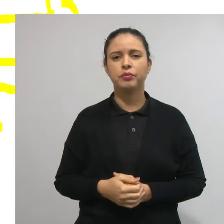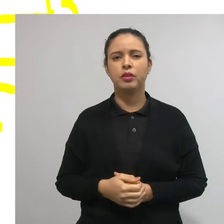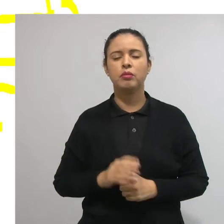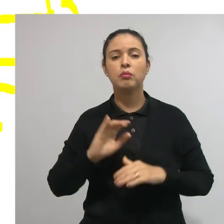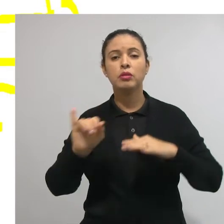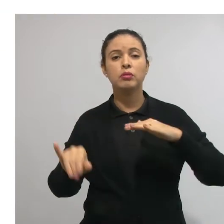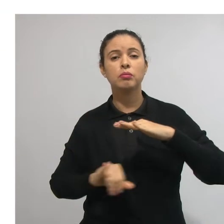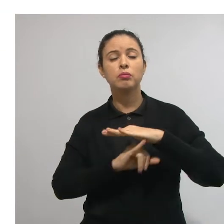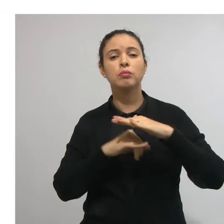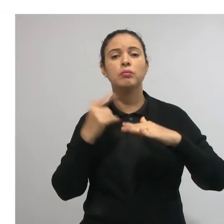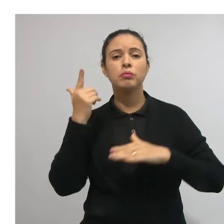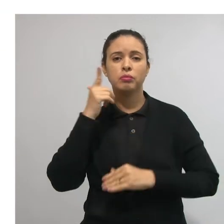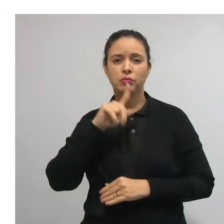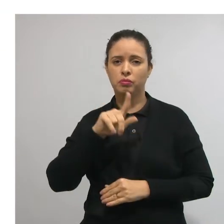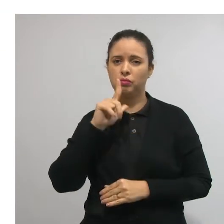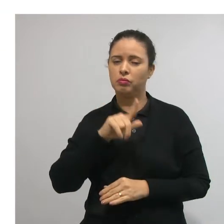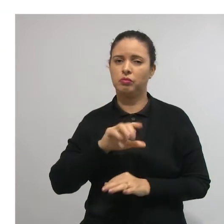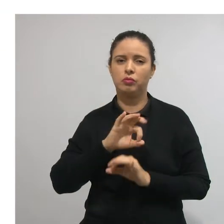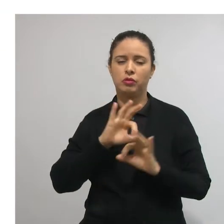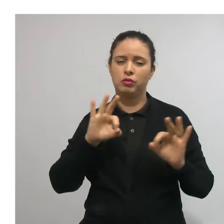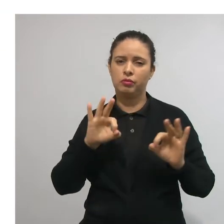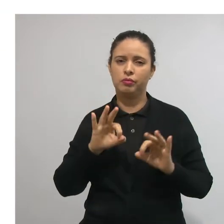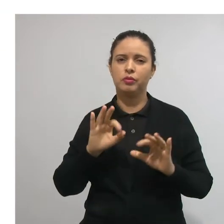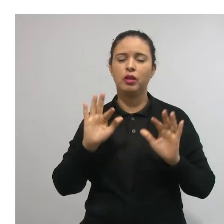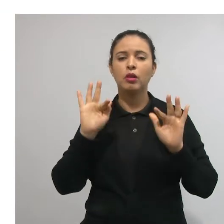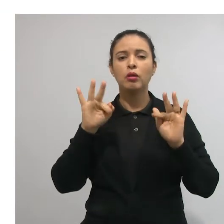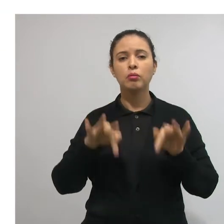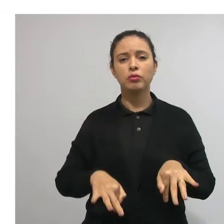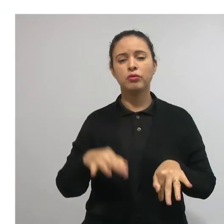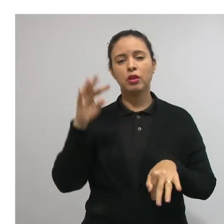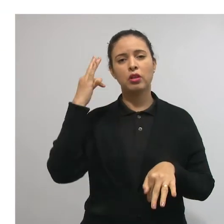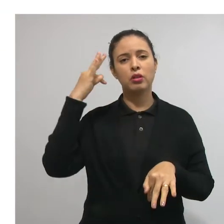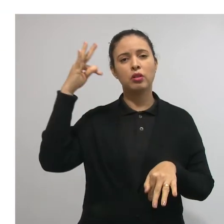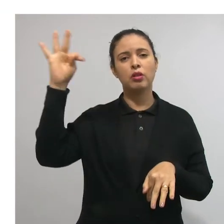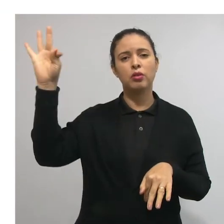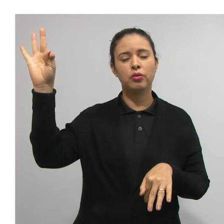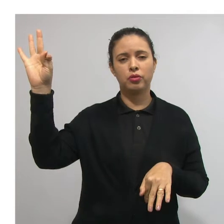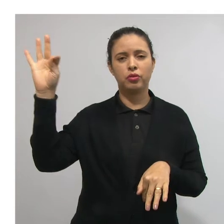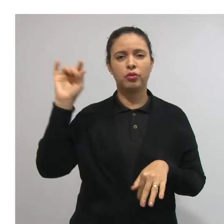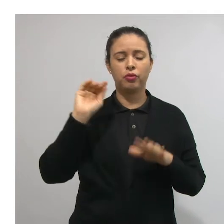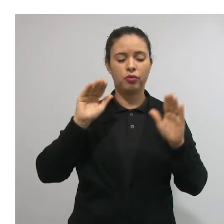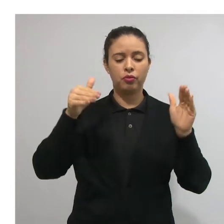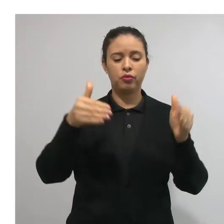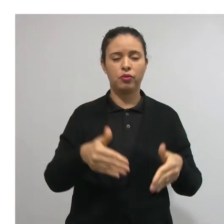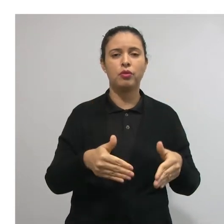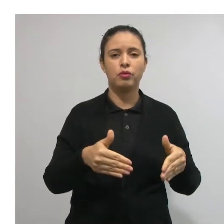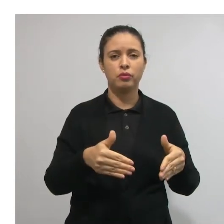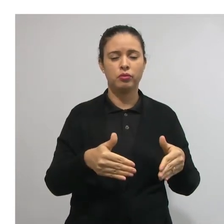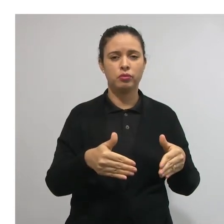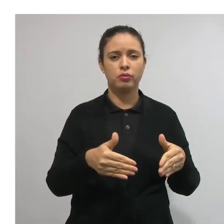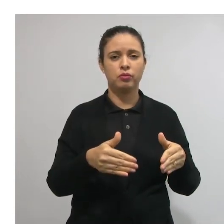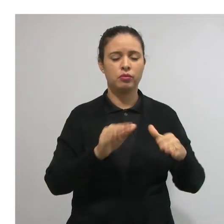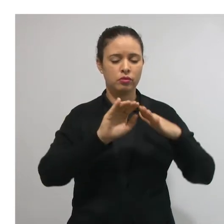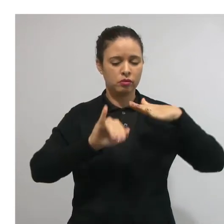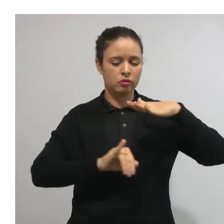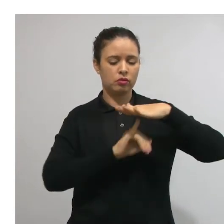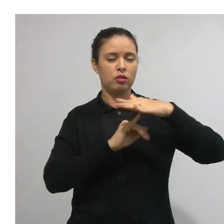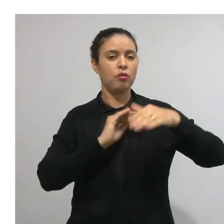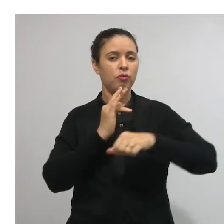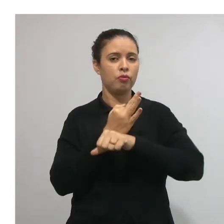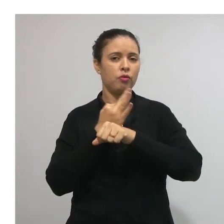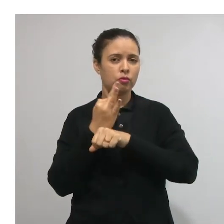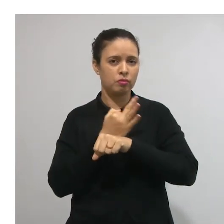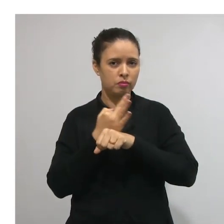organização funcione de uma forma bem mais tranquila. Por fim, essa teoria também estava com seu foco na abordagem de organização